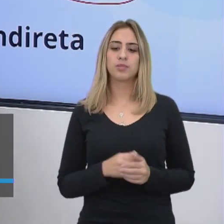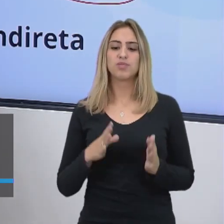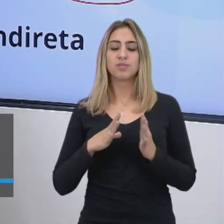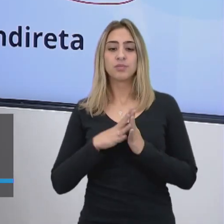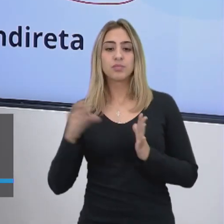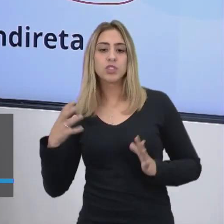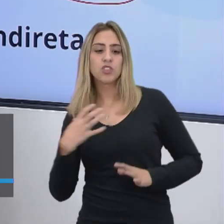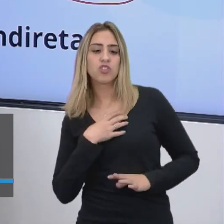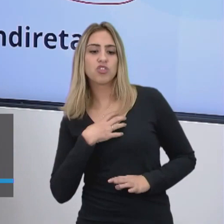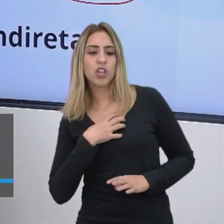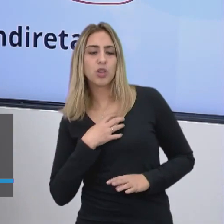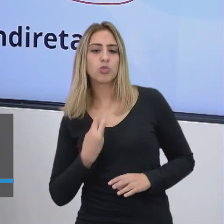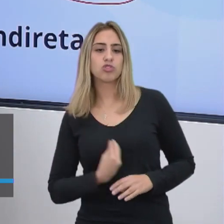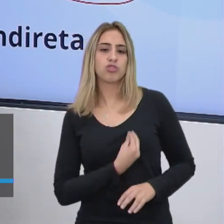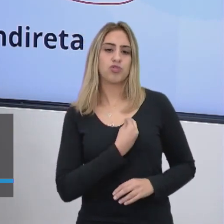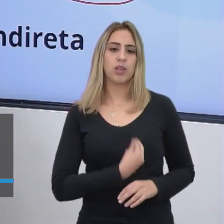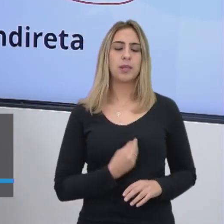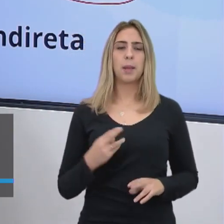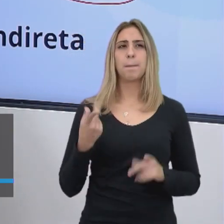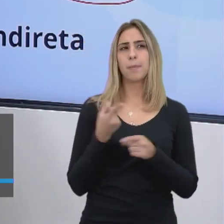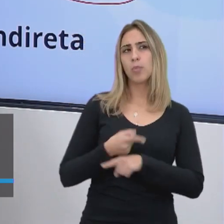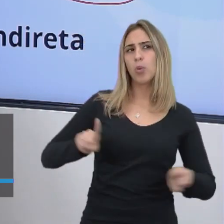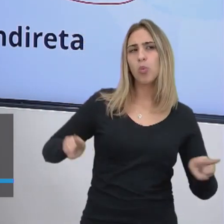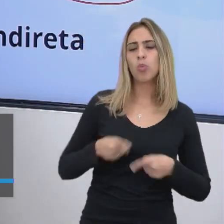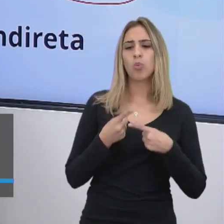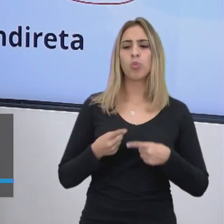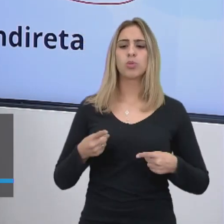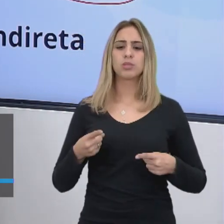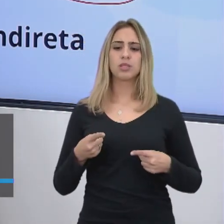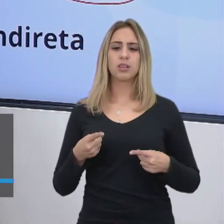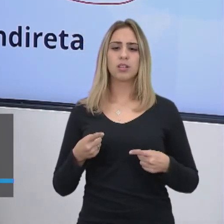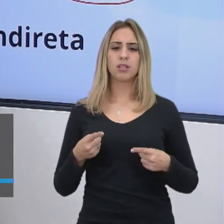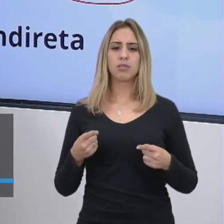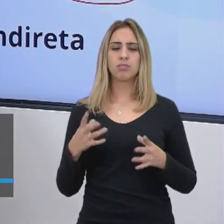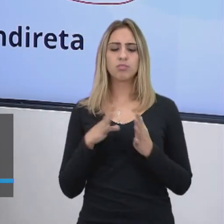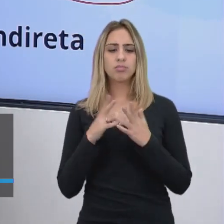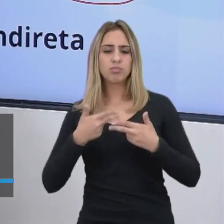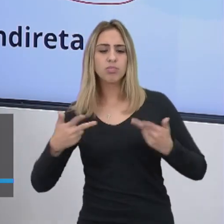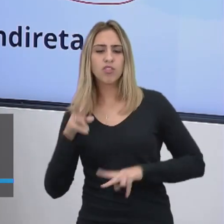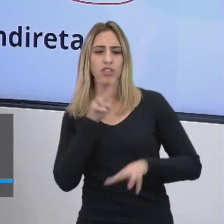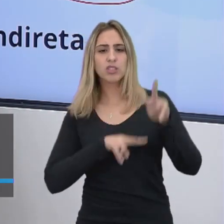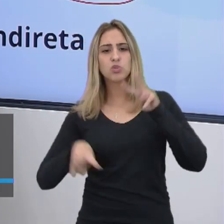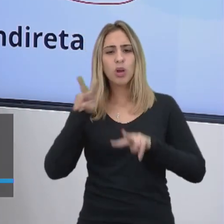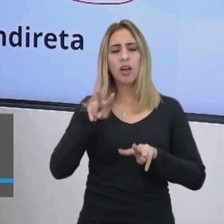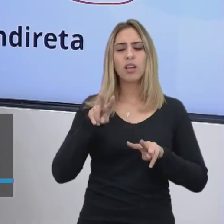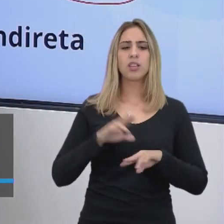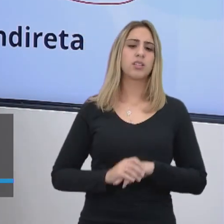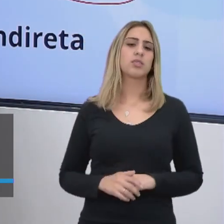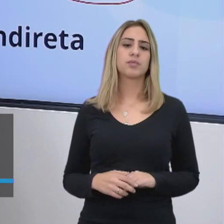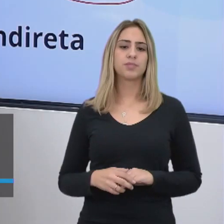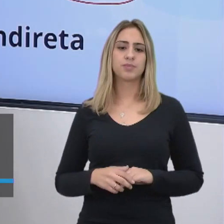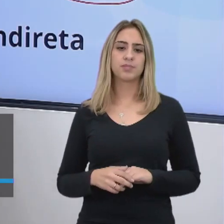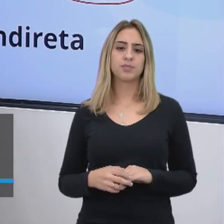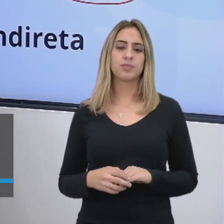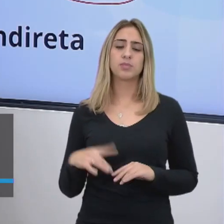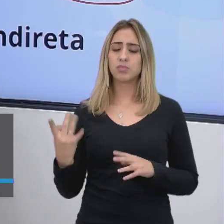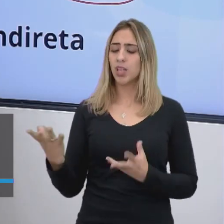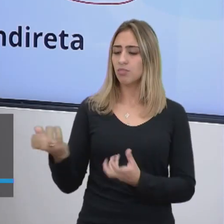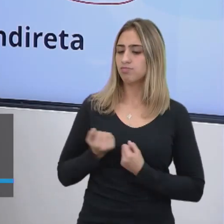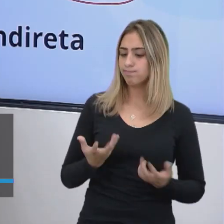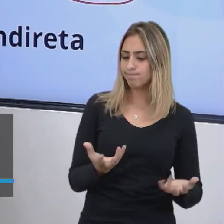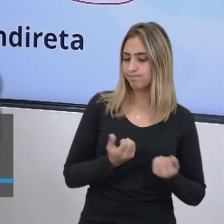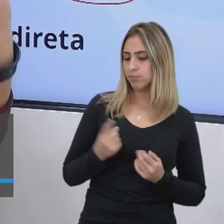de vida, enfim, música, estilos, né, visuais, estéticos. A gente está recebendo